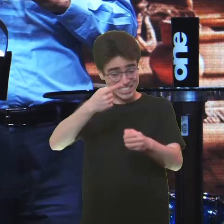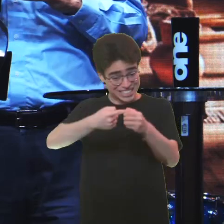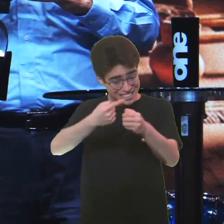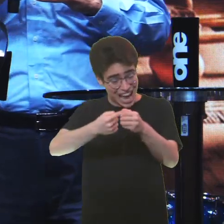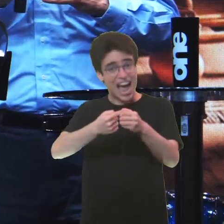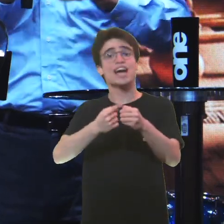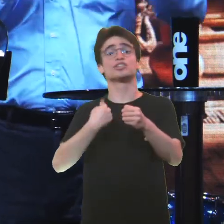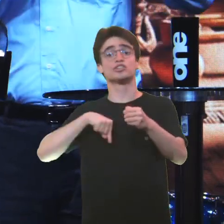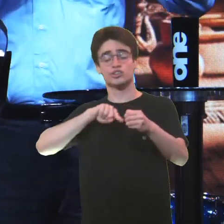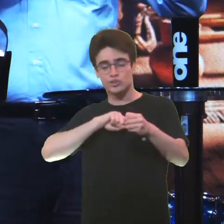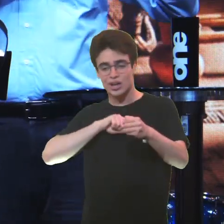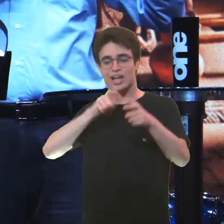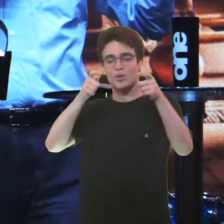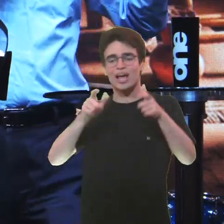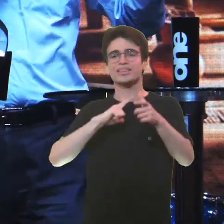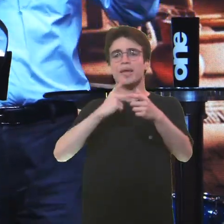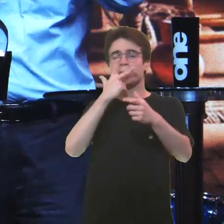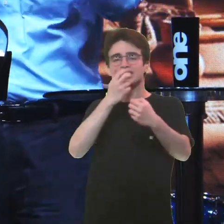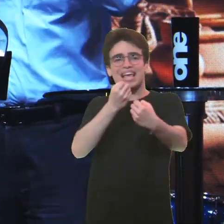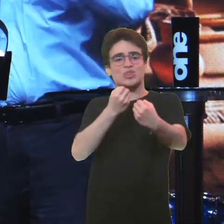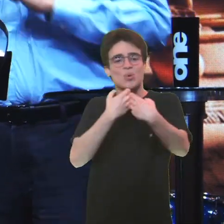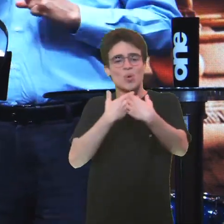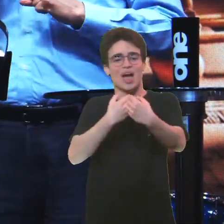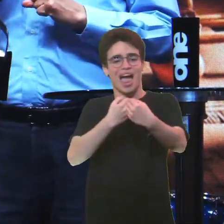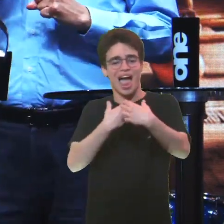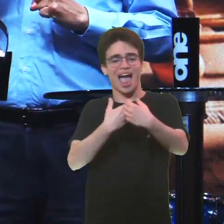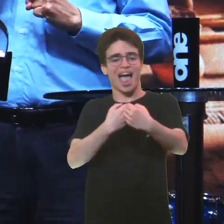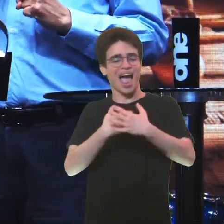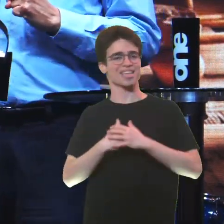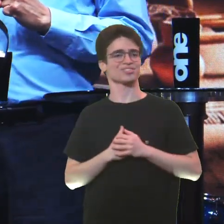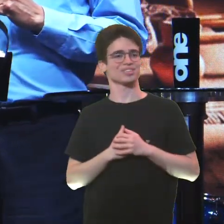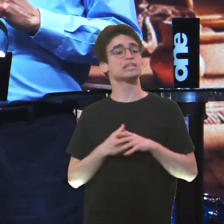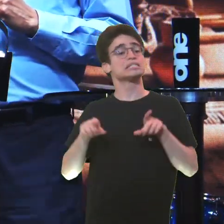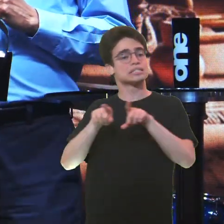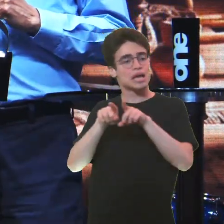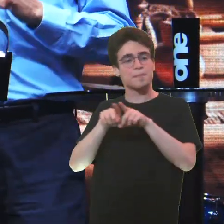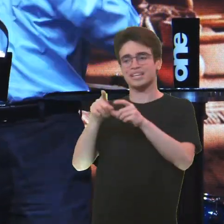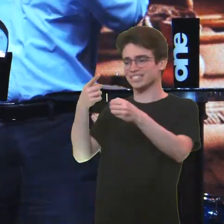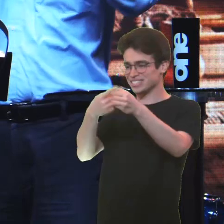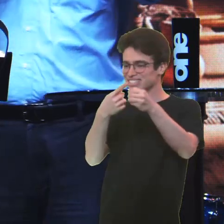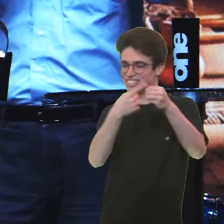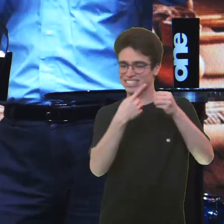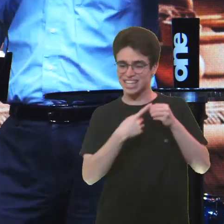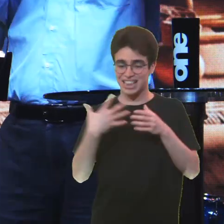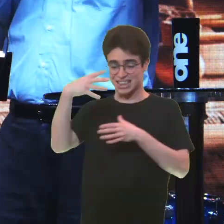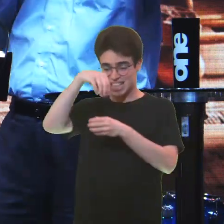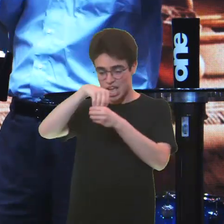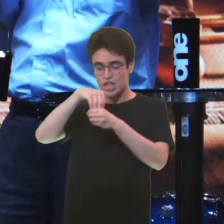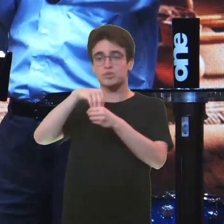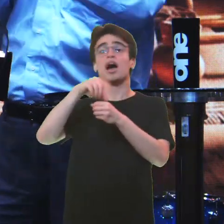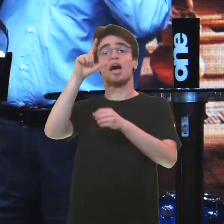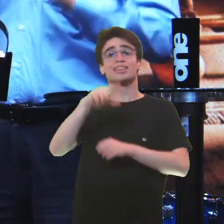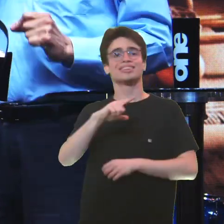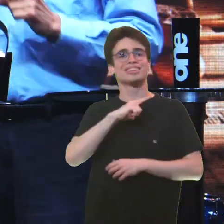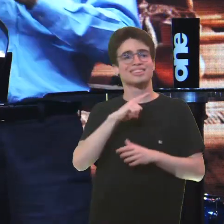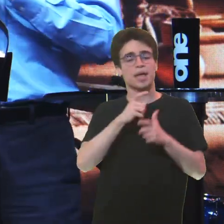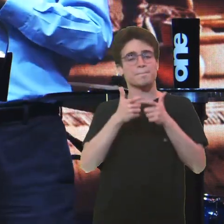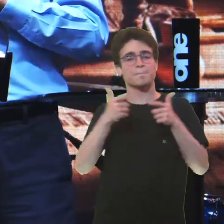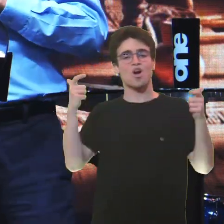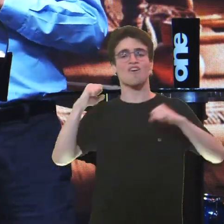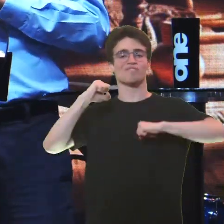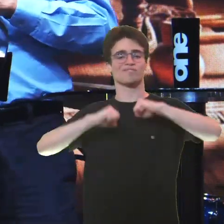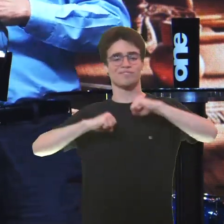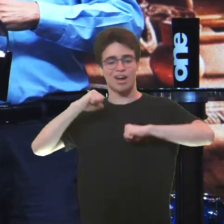somos educados. Es donde están las grandes empresas. É onde estão as grandes empresas. Es donde se toman las decisiones É onde se tomam as